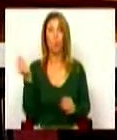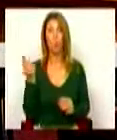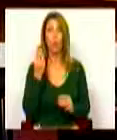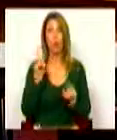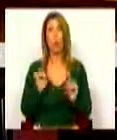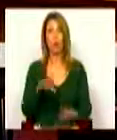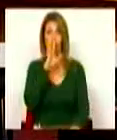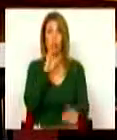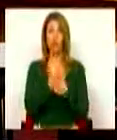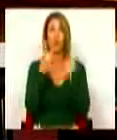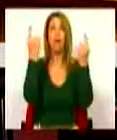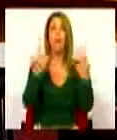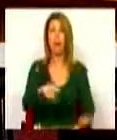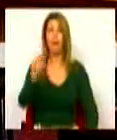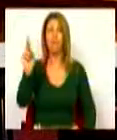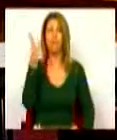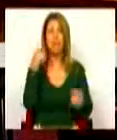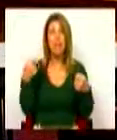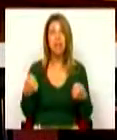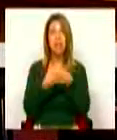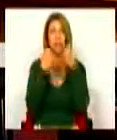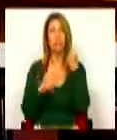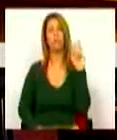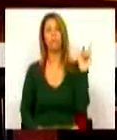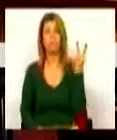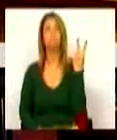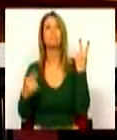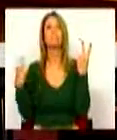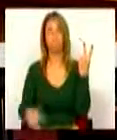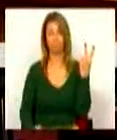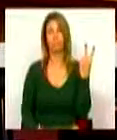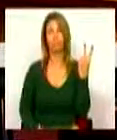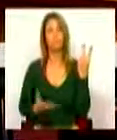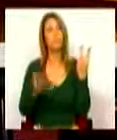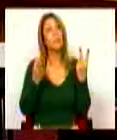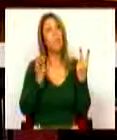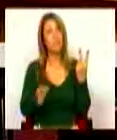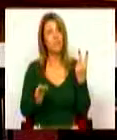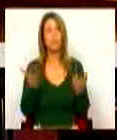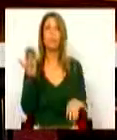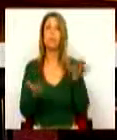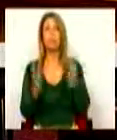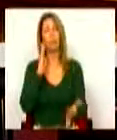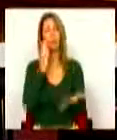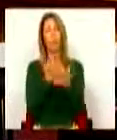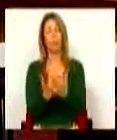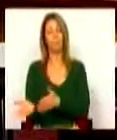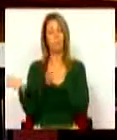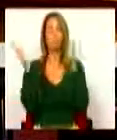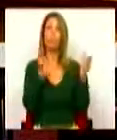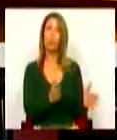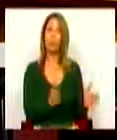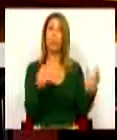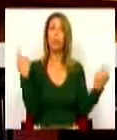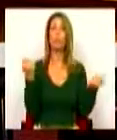em simultâneo dois grandes desafios que é preciso equilibrar. Por um lado, de